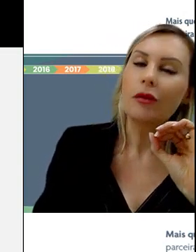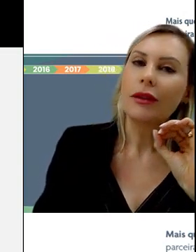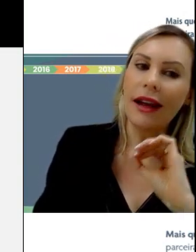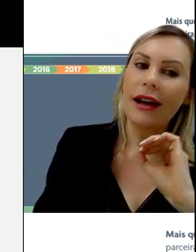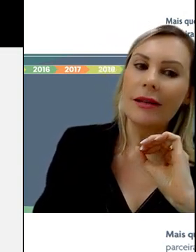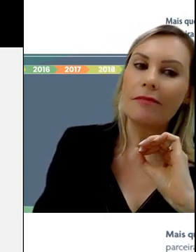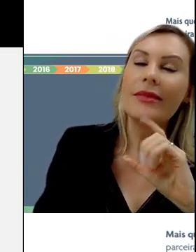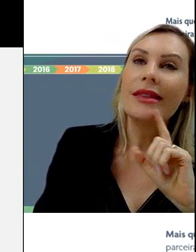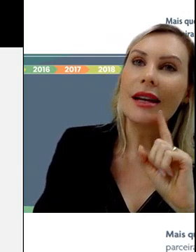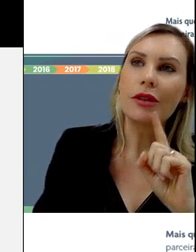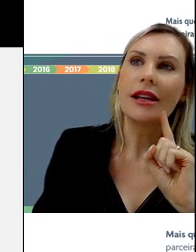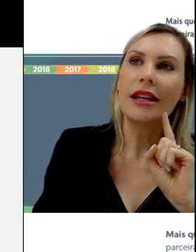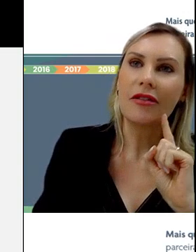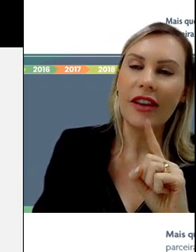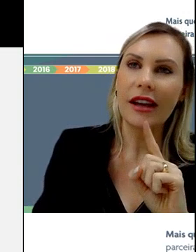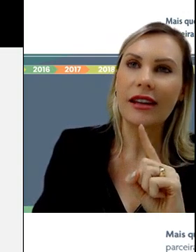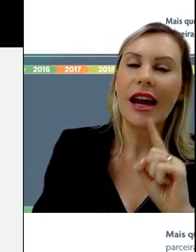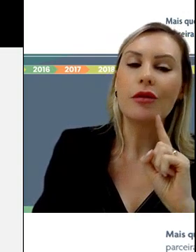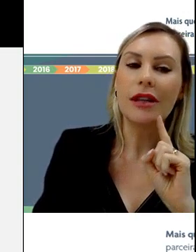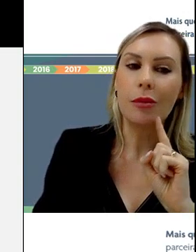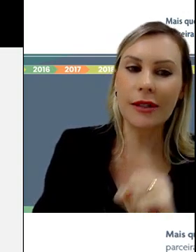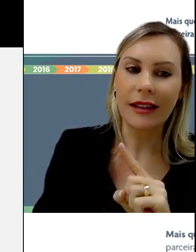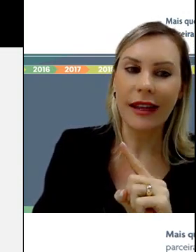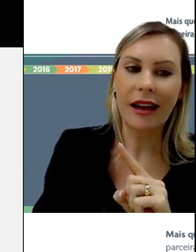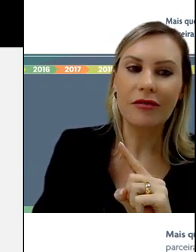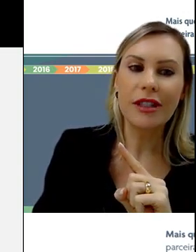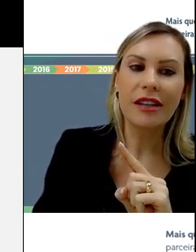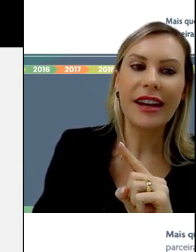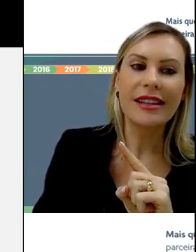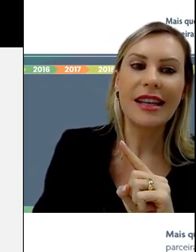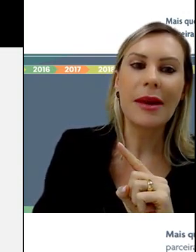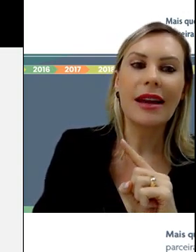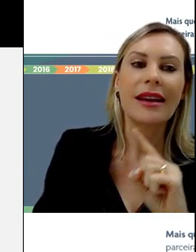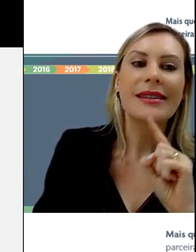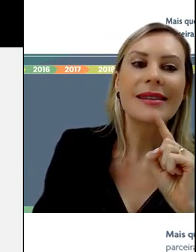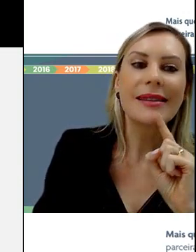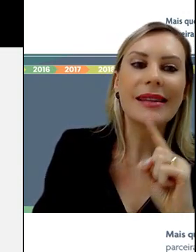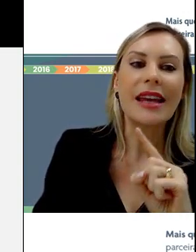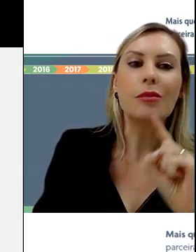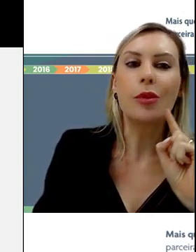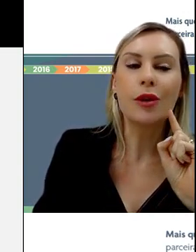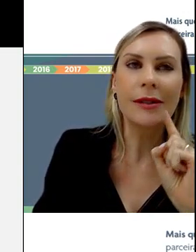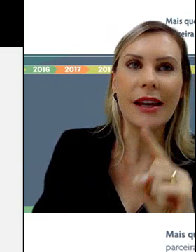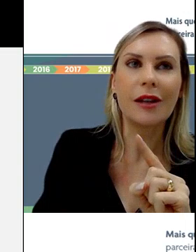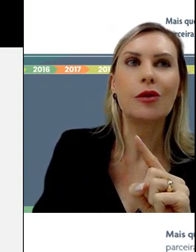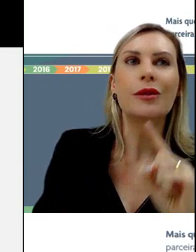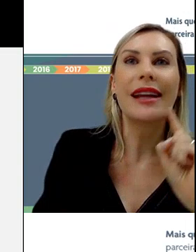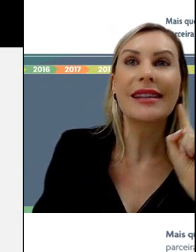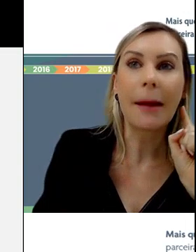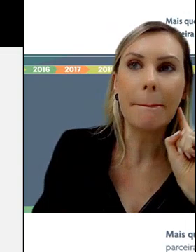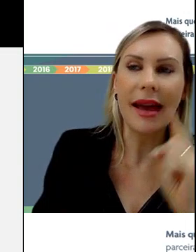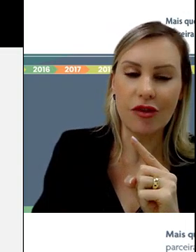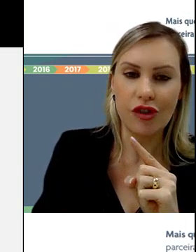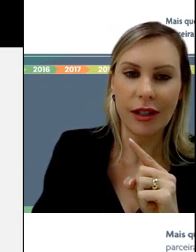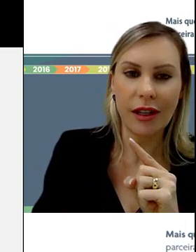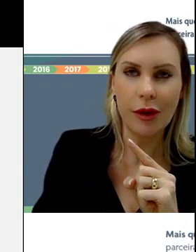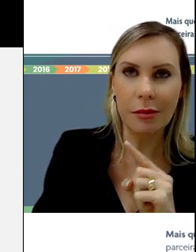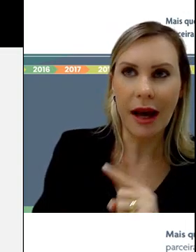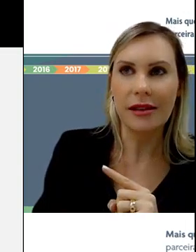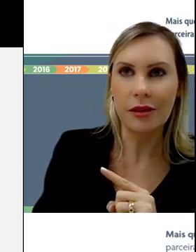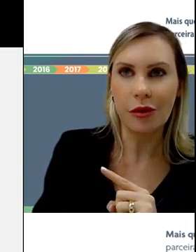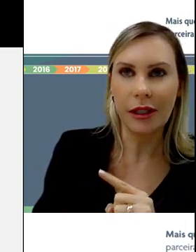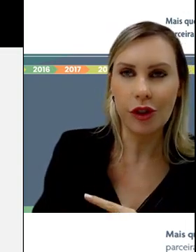que tem um detalhe, não significa que ao se aposentar, você vai receber 100% dessa média